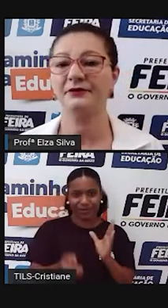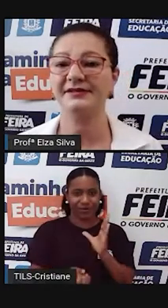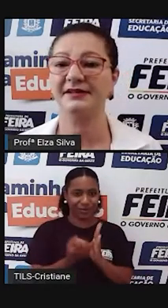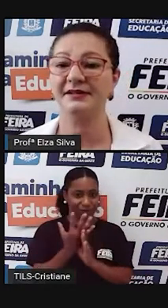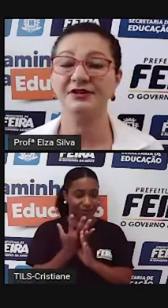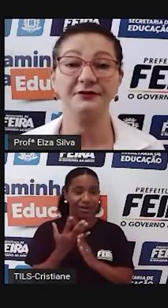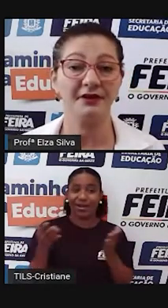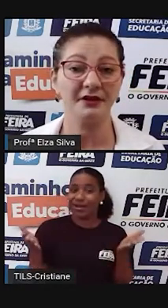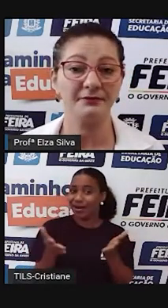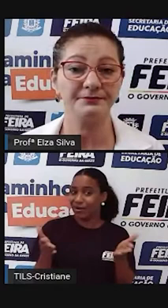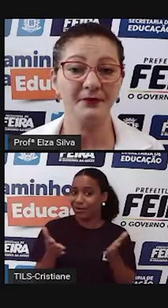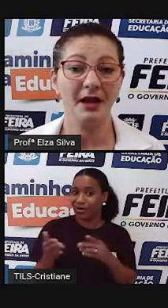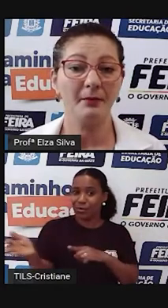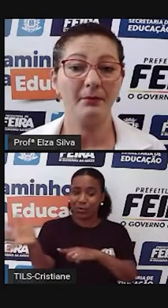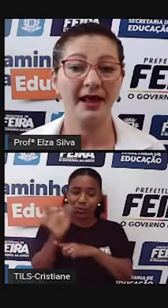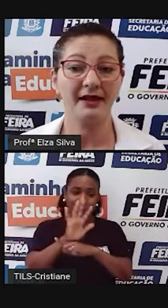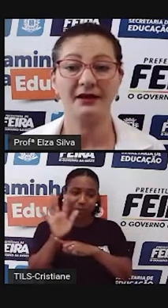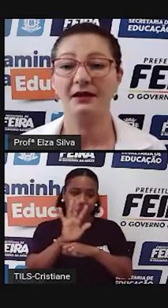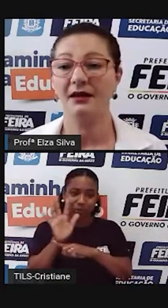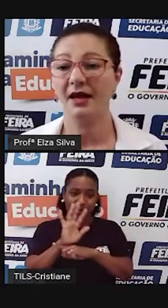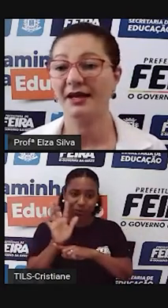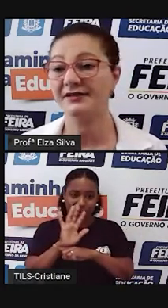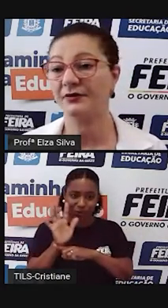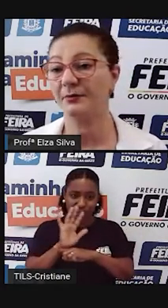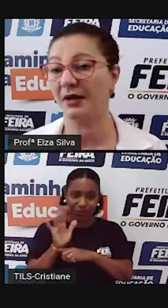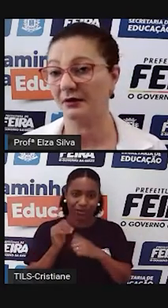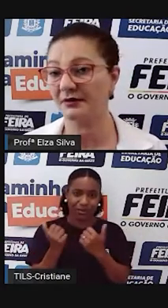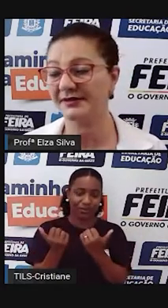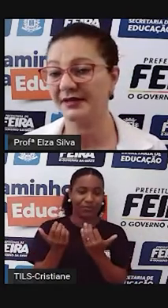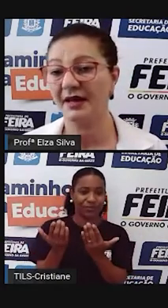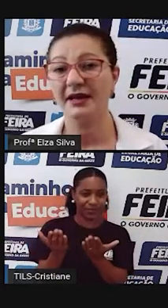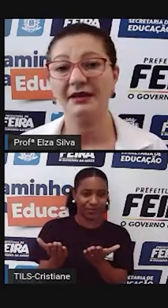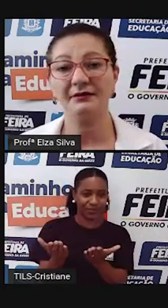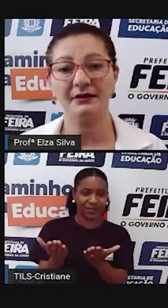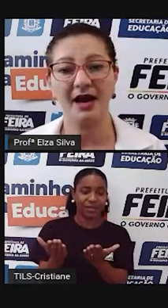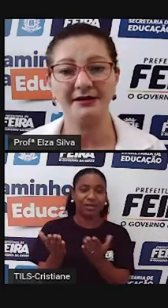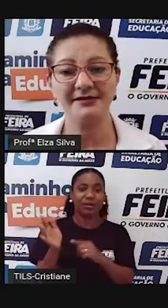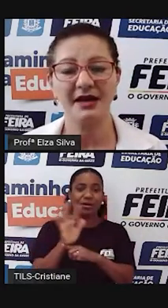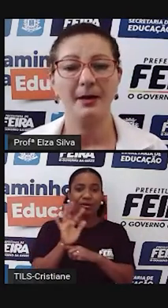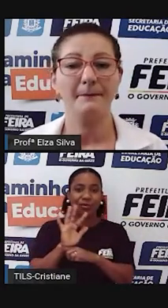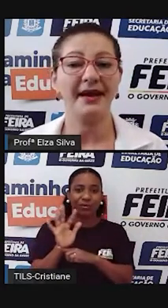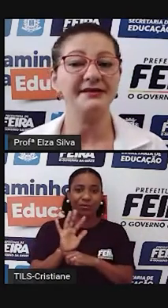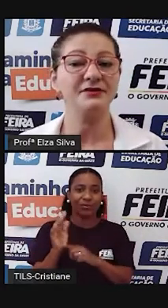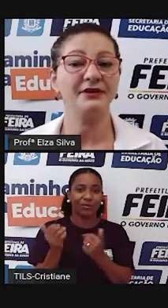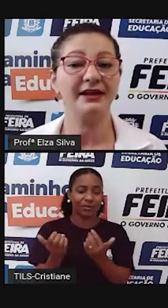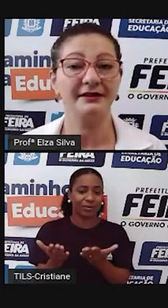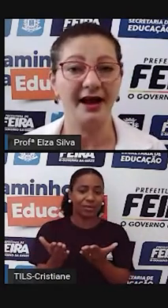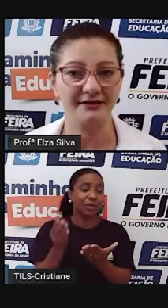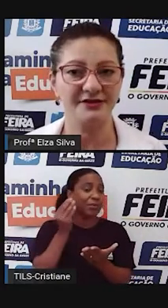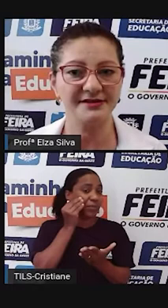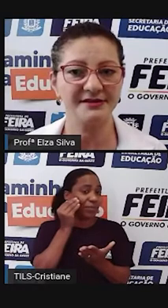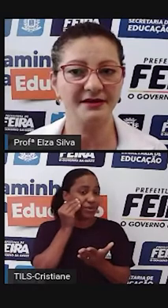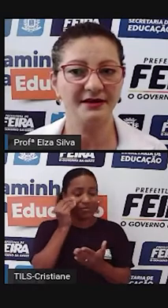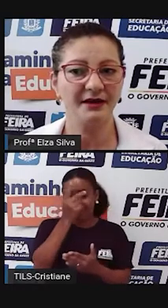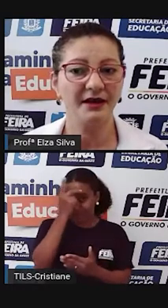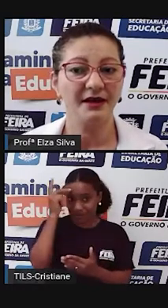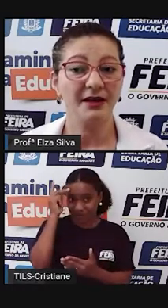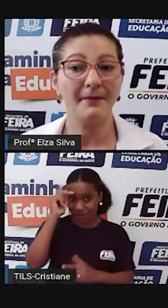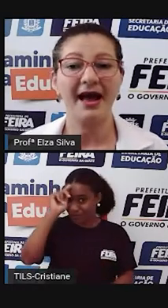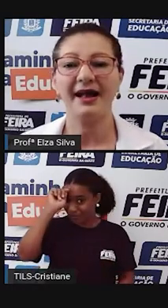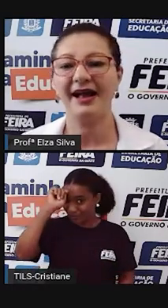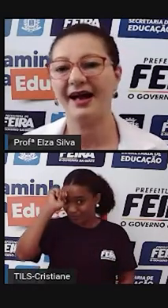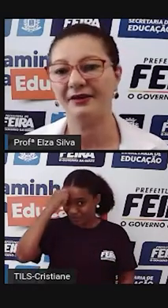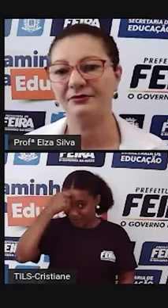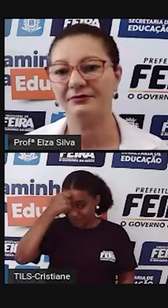exibir para vocês este vídeo, Black History Makers, que traz personalidades